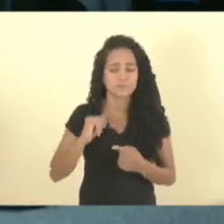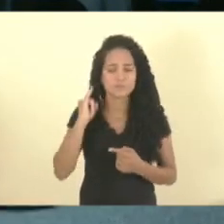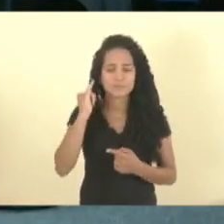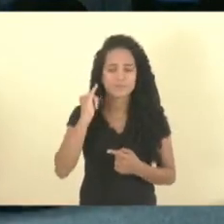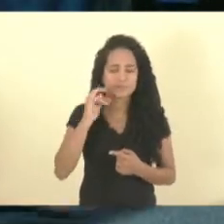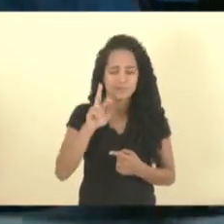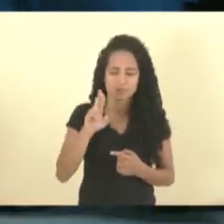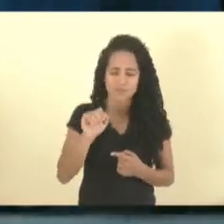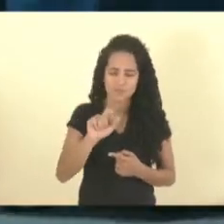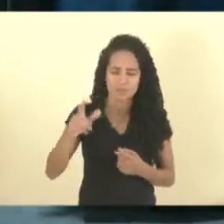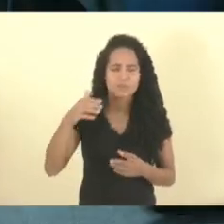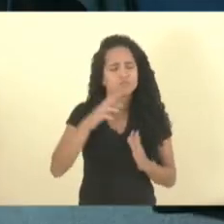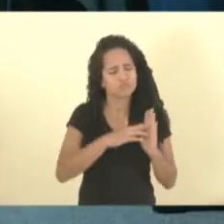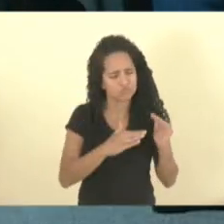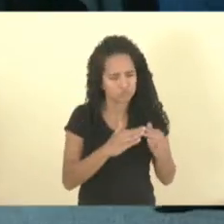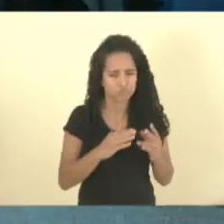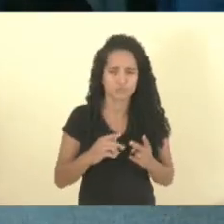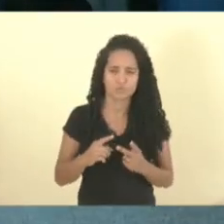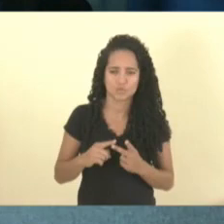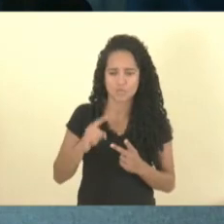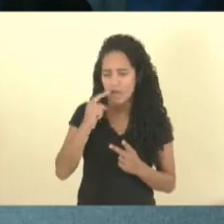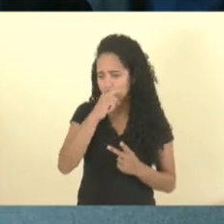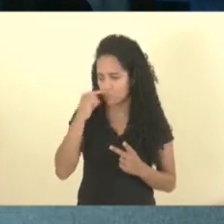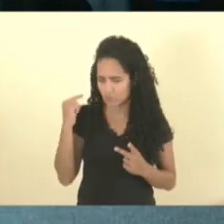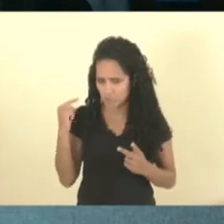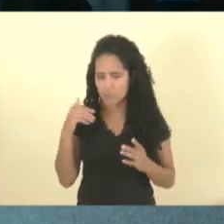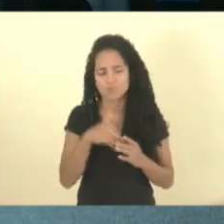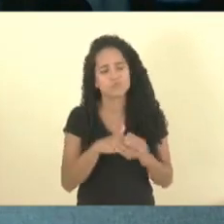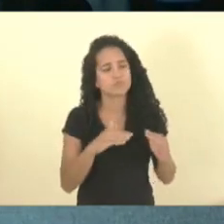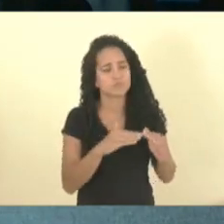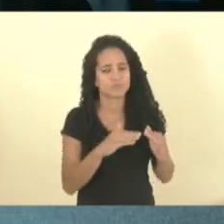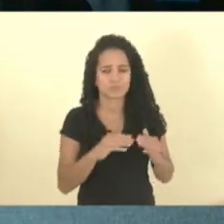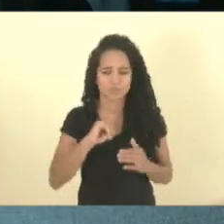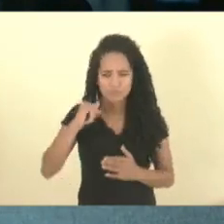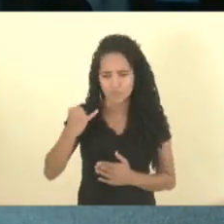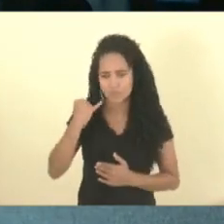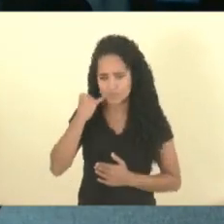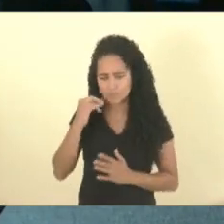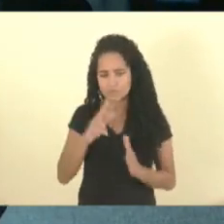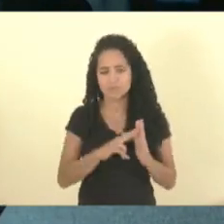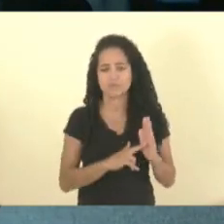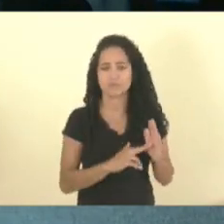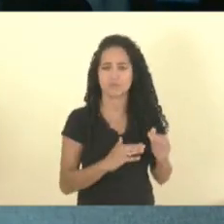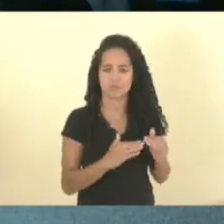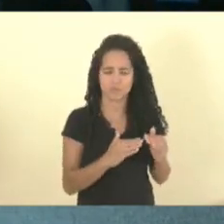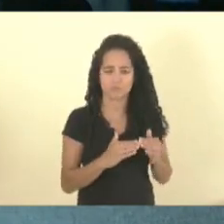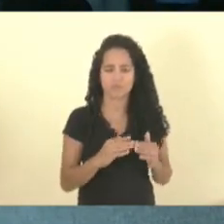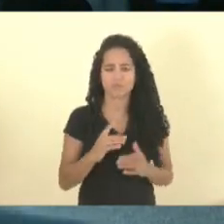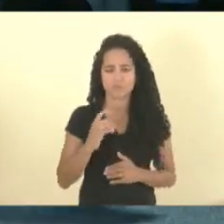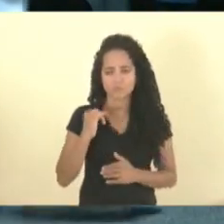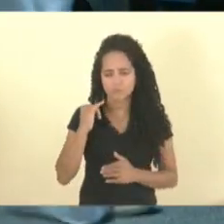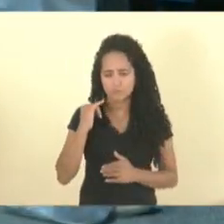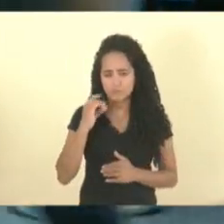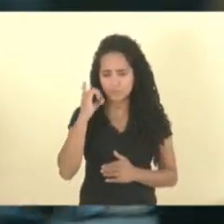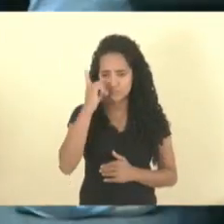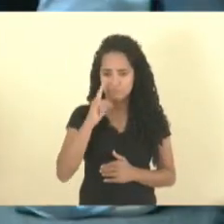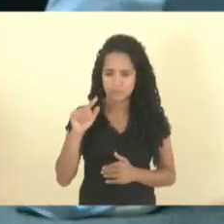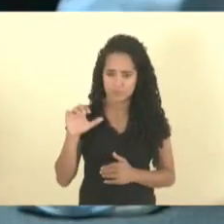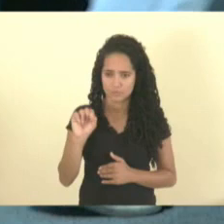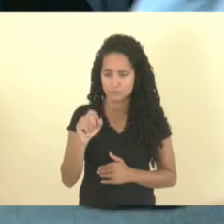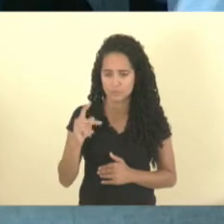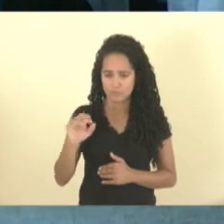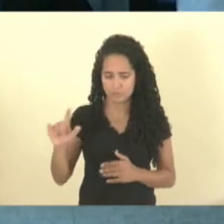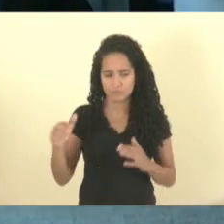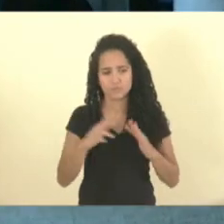Raquel Lessa, com relator, deputado Capitão Assunção, com relator, deputada Janete, com relator, deputado Lucas Polesi,